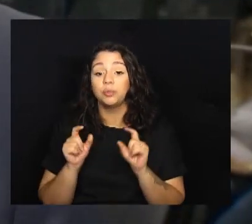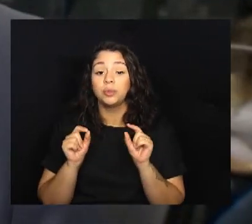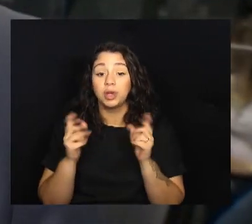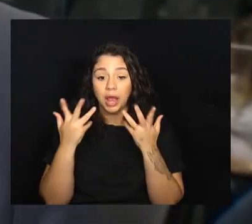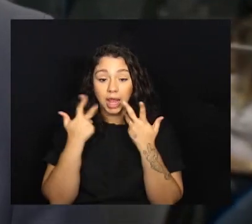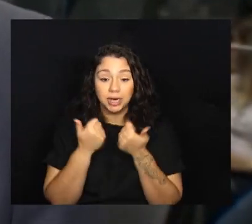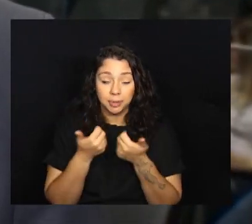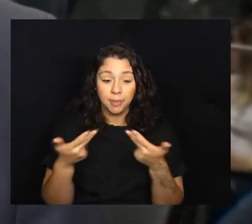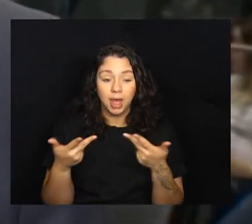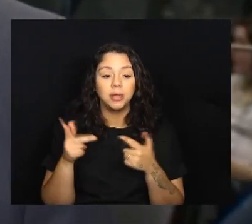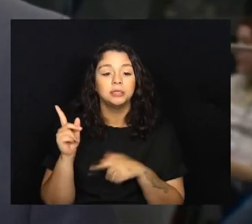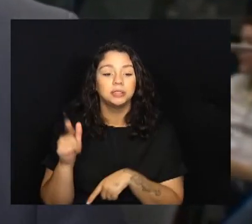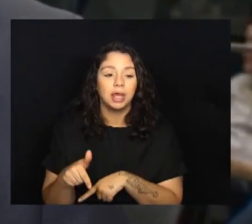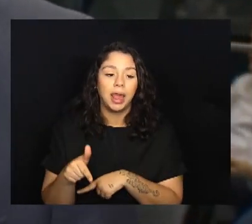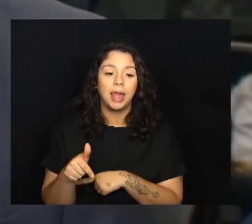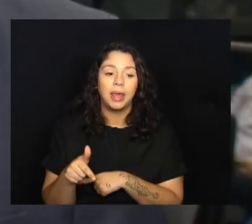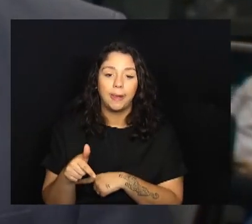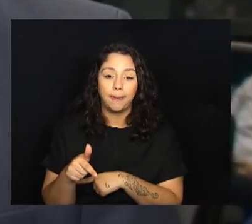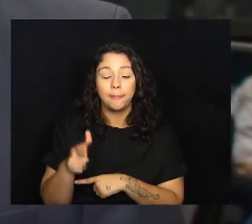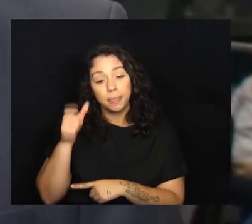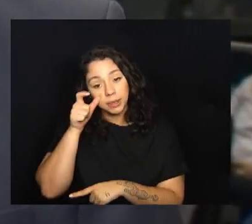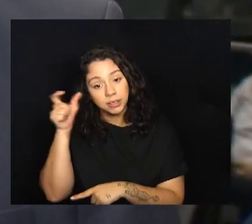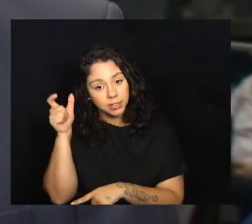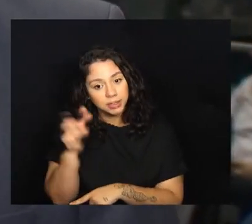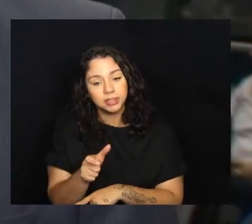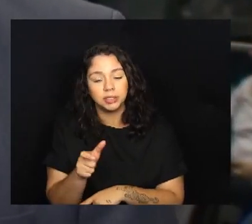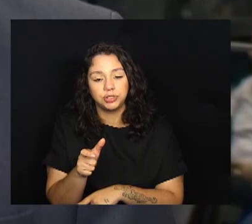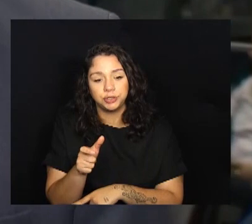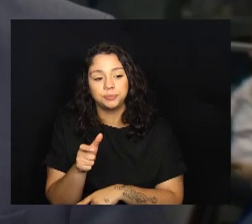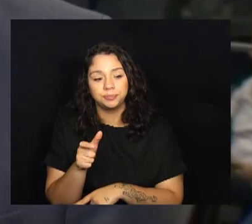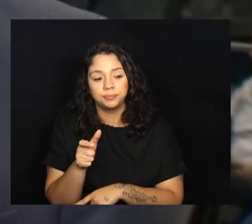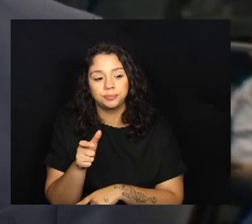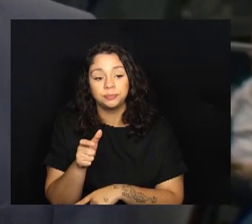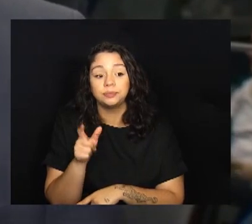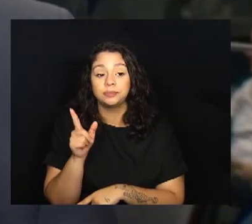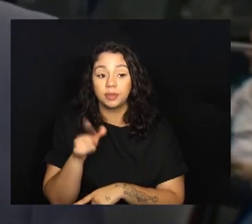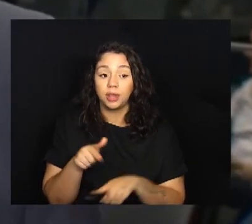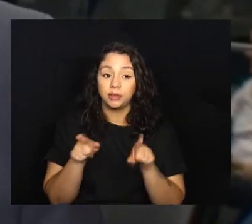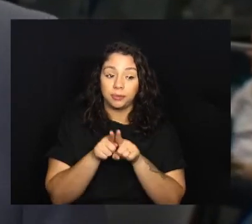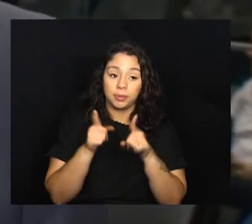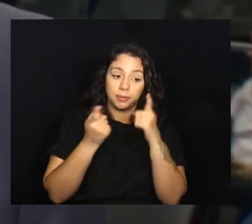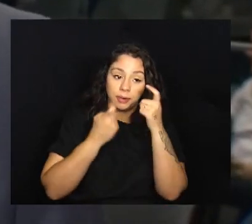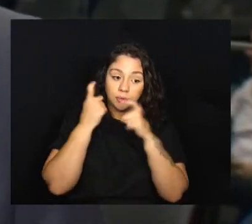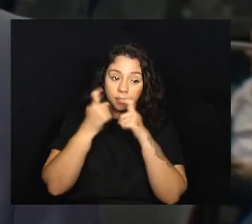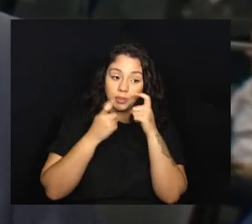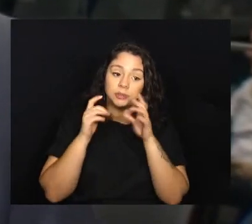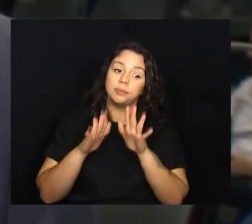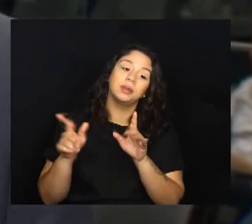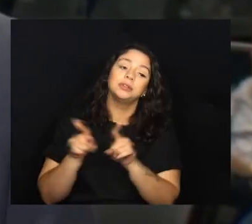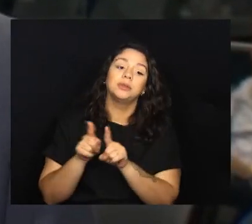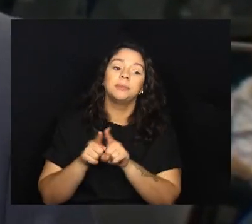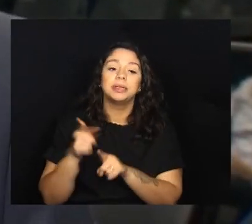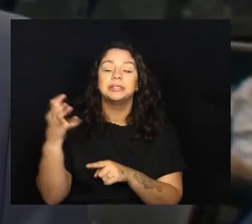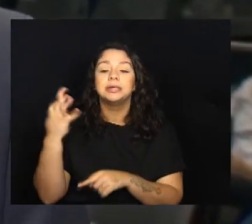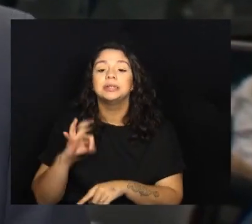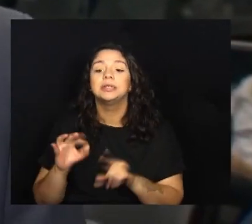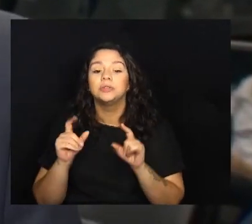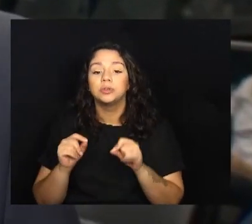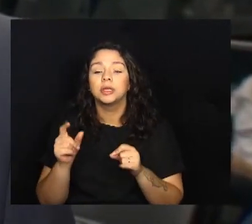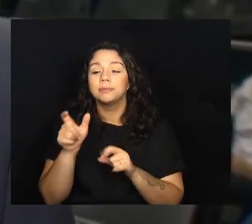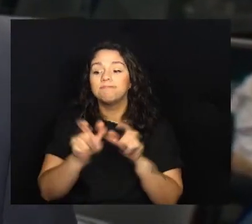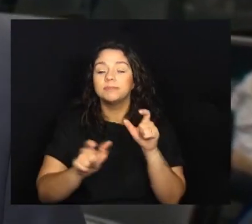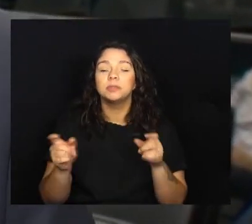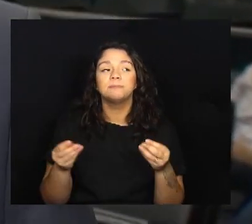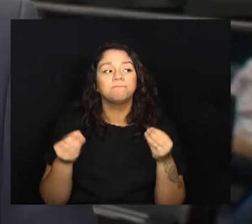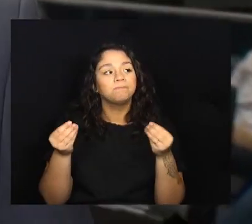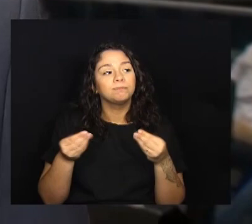é muito interessante, é muito preocupante e ao mesmo tempo eu tenho certeza que sensibiliza muita gente